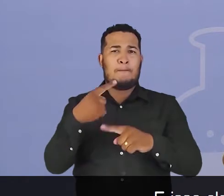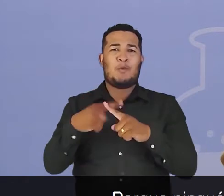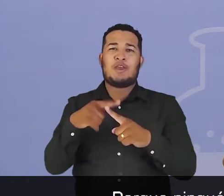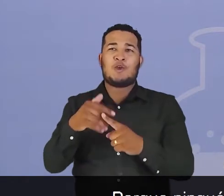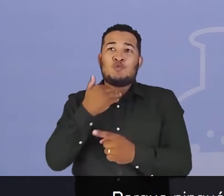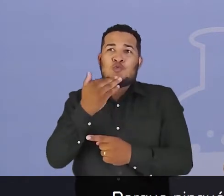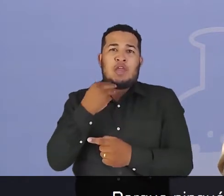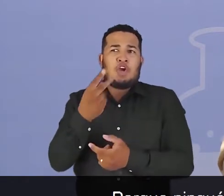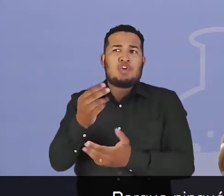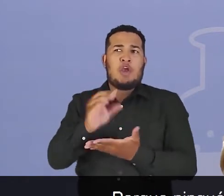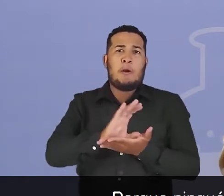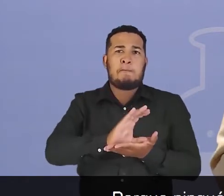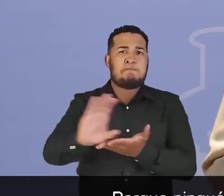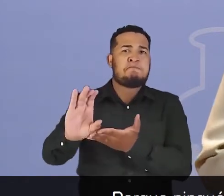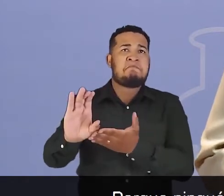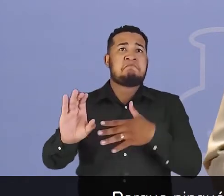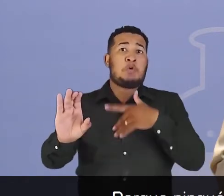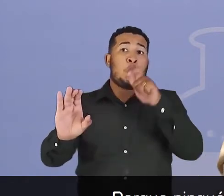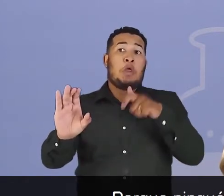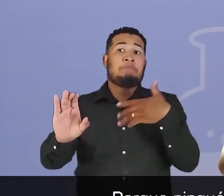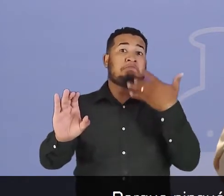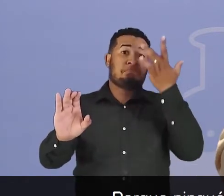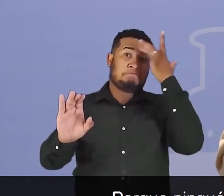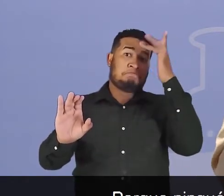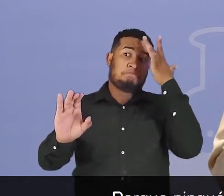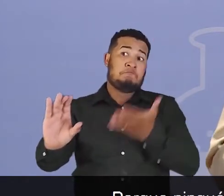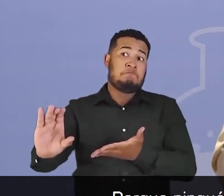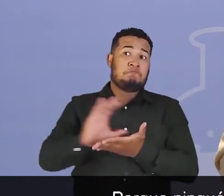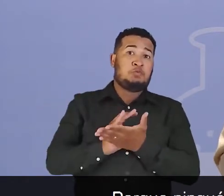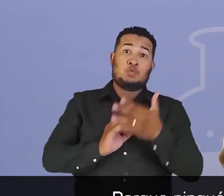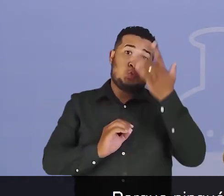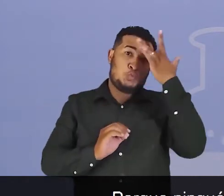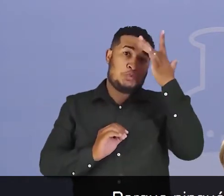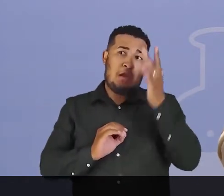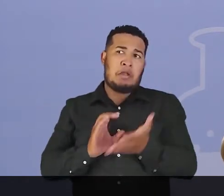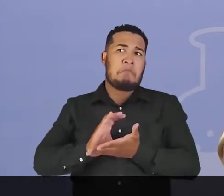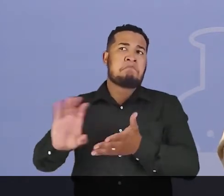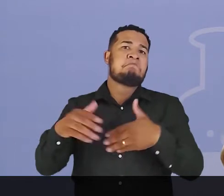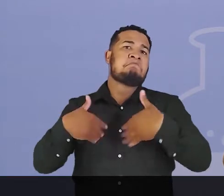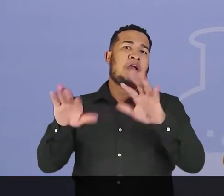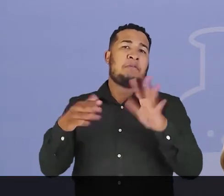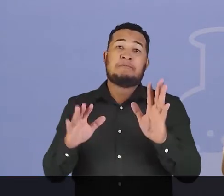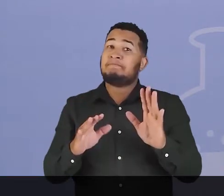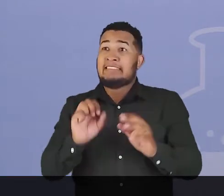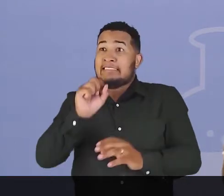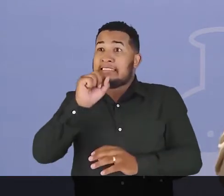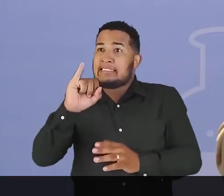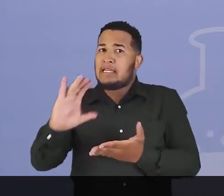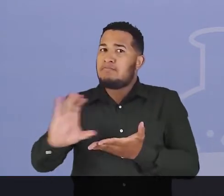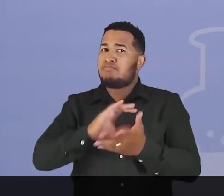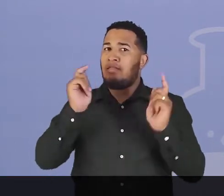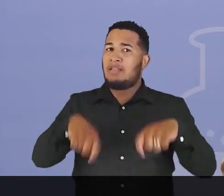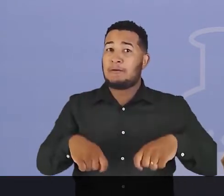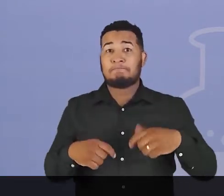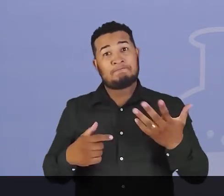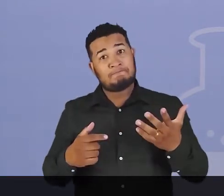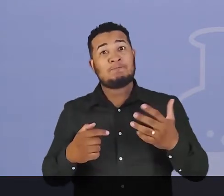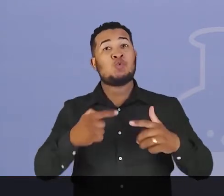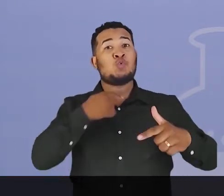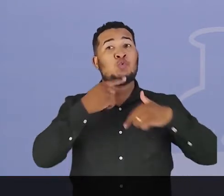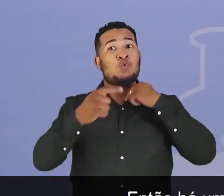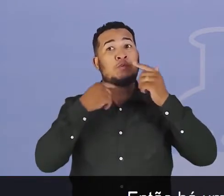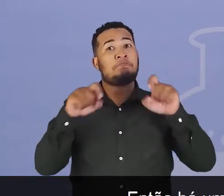porque ninguém quer deixar o seu dinheiro investido num local que ele não sabe quando ele vai ter retorno e se vai ter